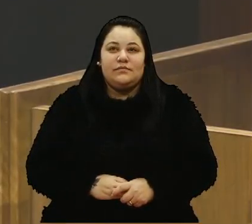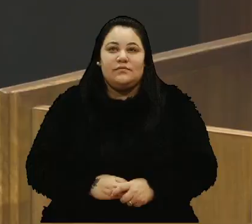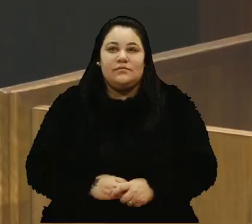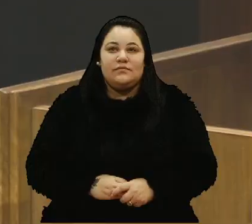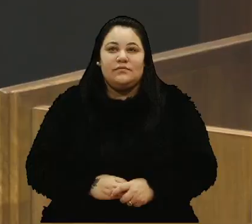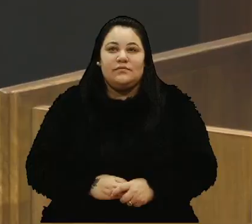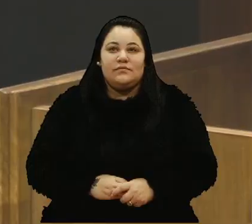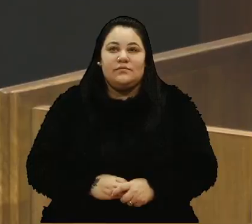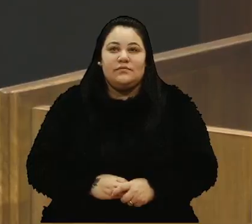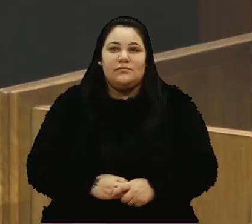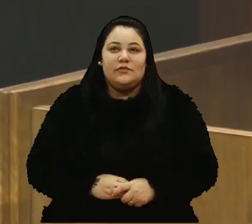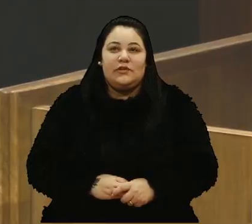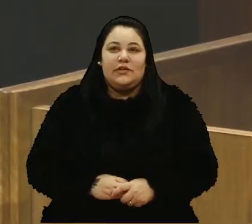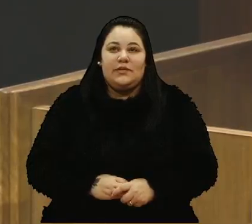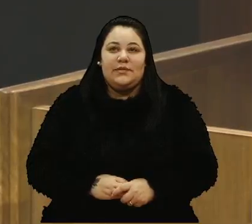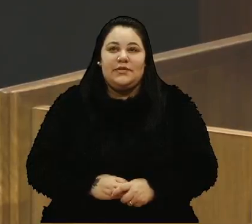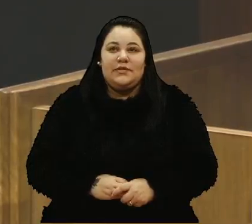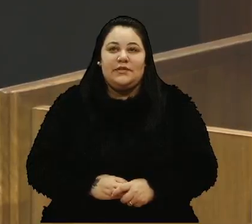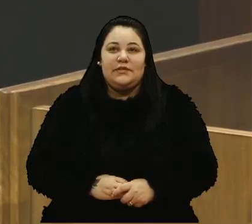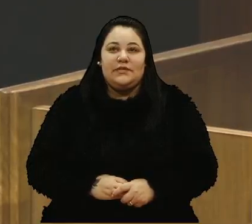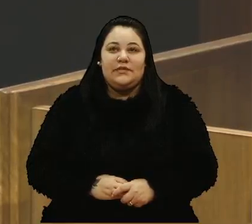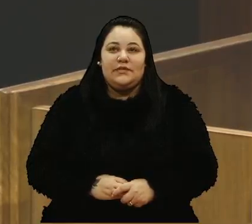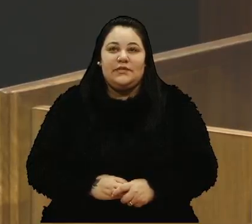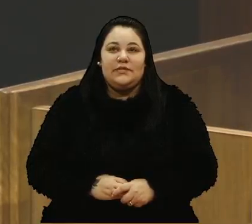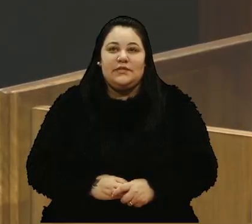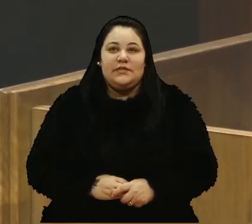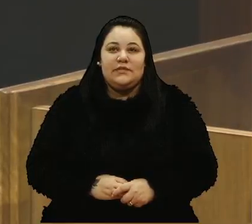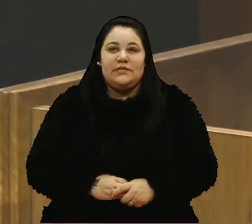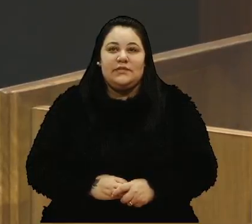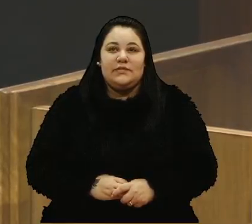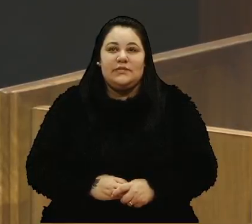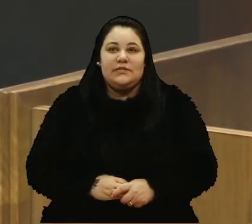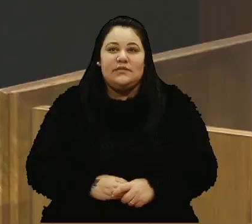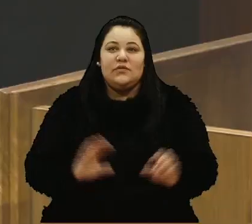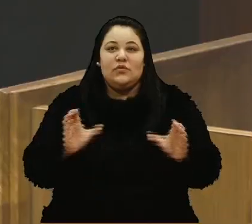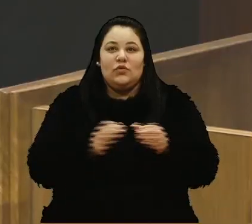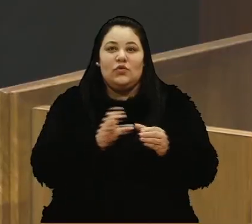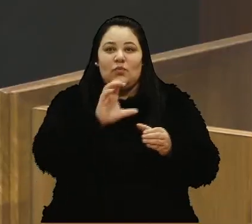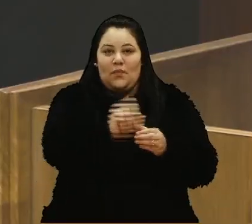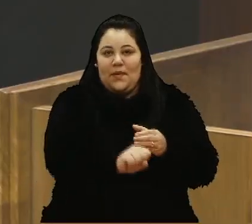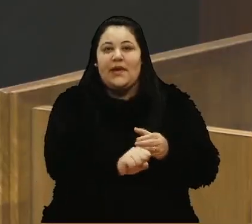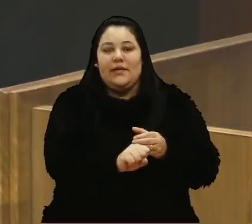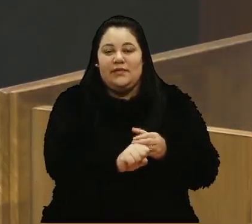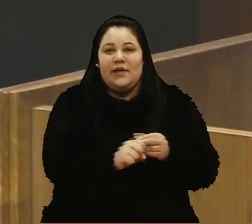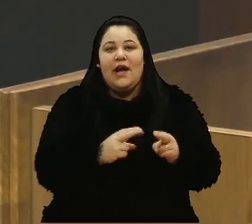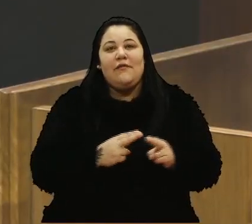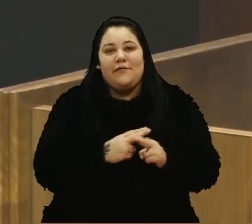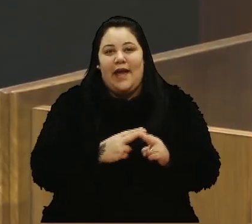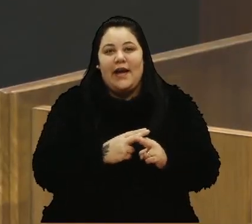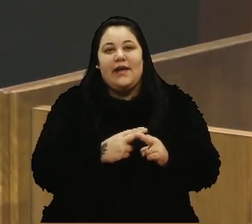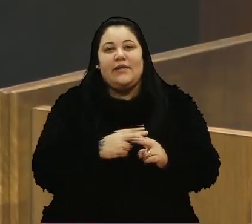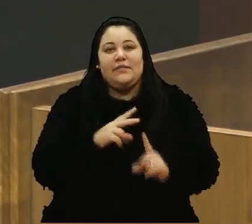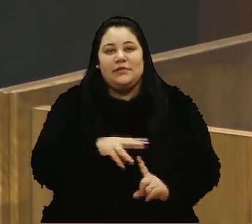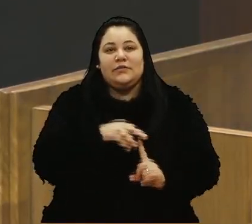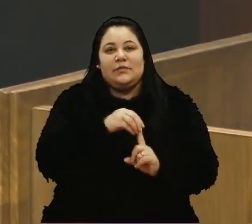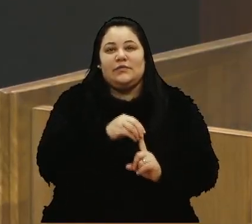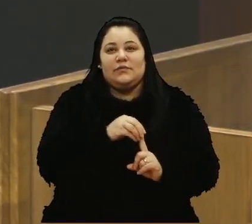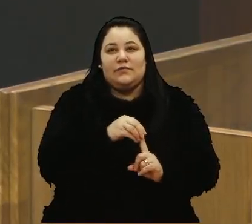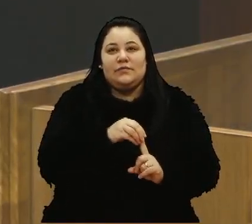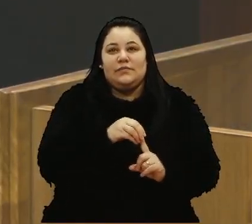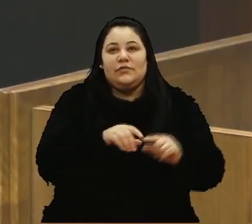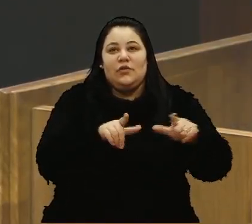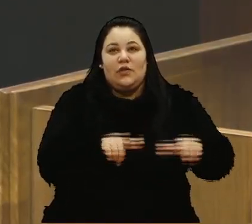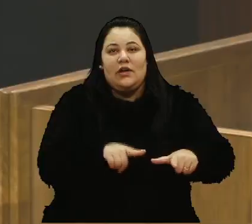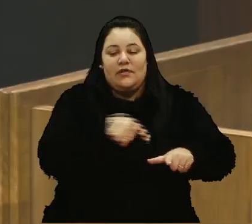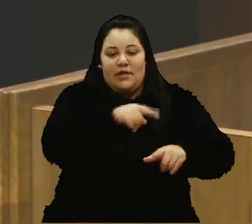Perdão, lá, mostrando para a câmera lá. Que esse batalhão recolhe, né? Recolhe principalmente nas estações como um todo. Vai